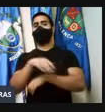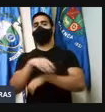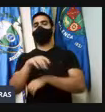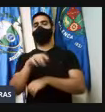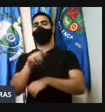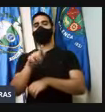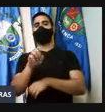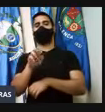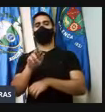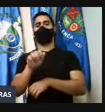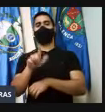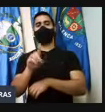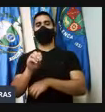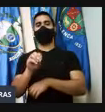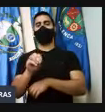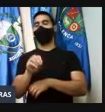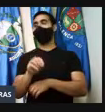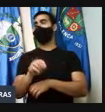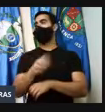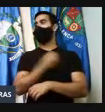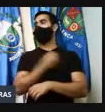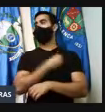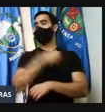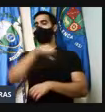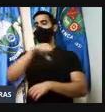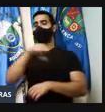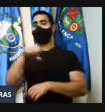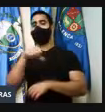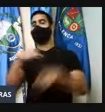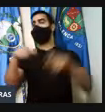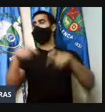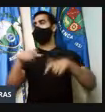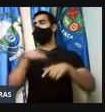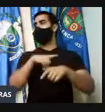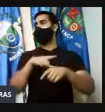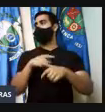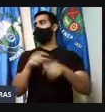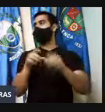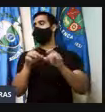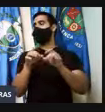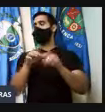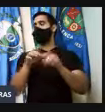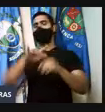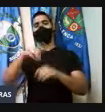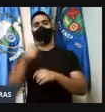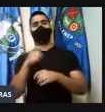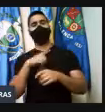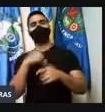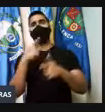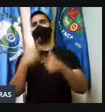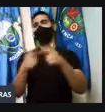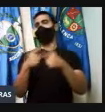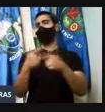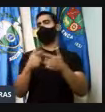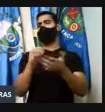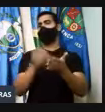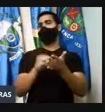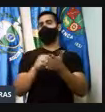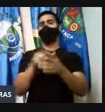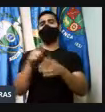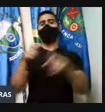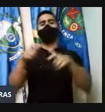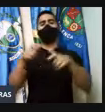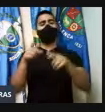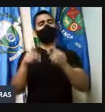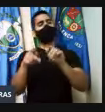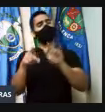Bastos, 999. Justificativa: na localidade existem inúmeros comércios que são prejudicados pela falta do ponto de parada rápida,